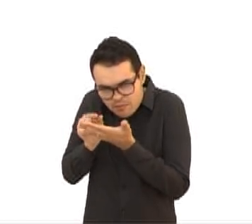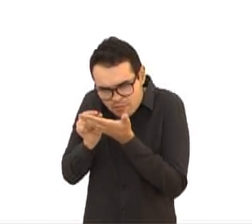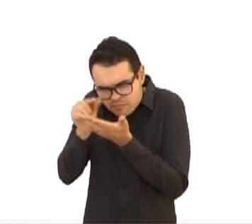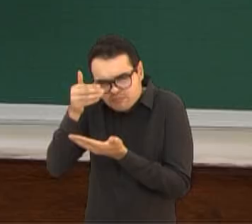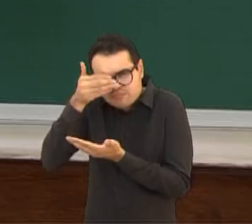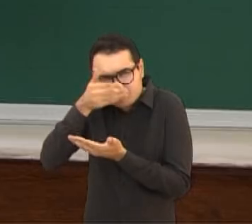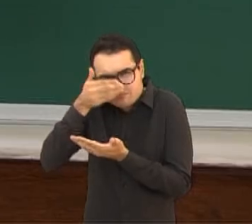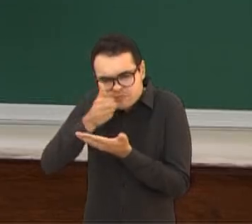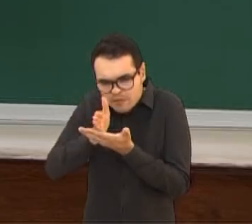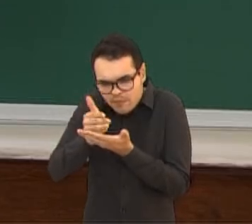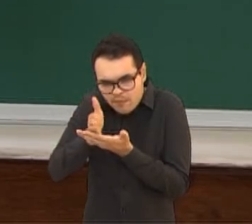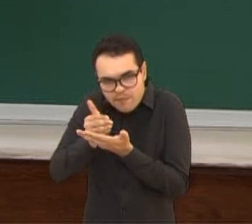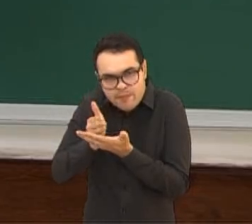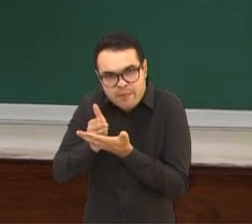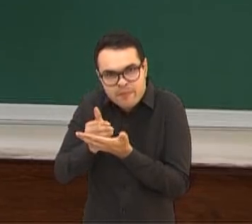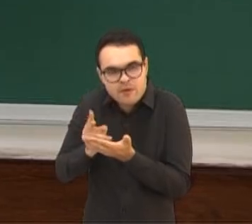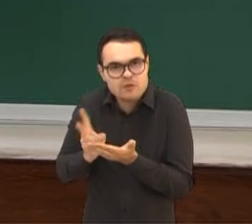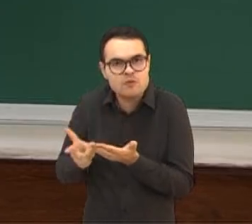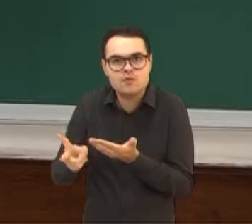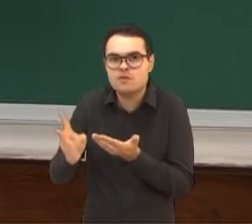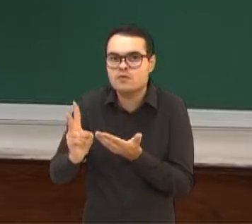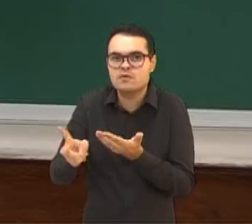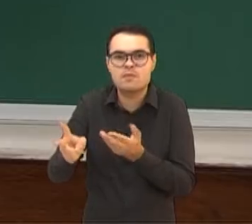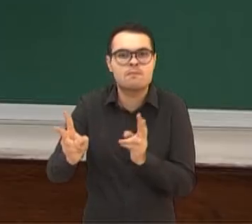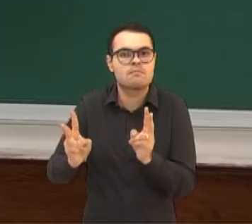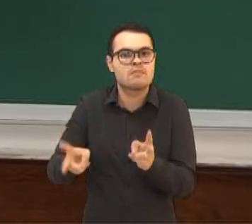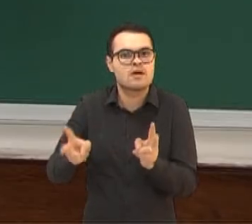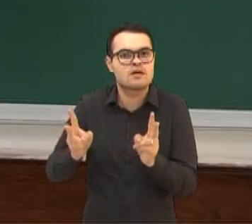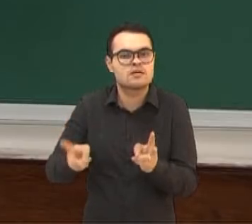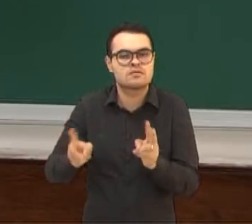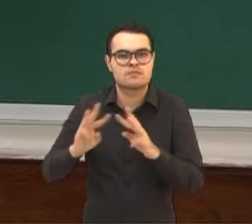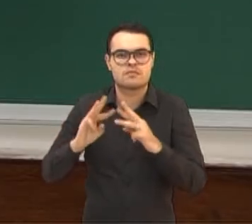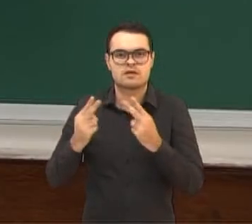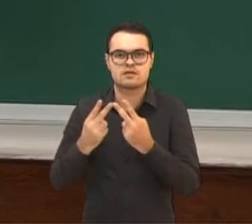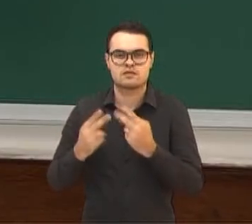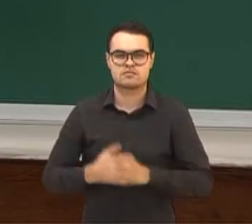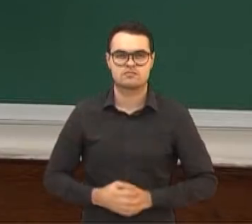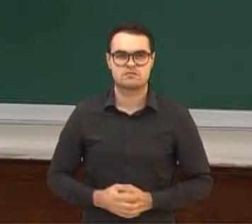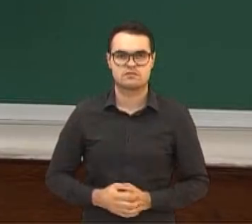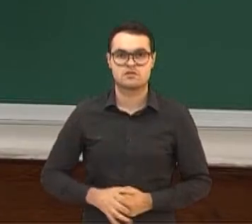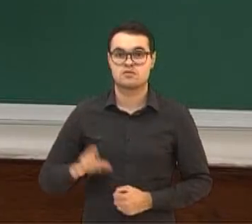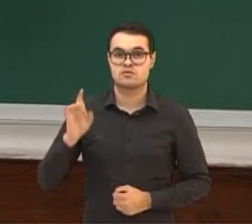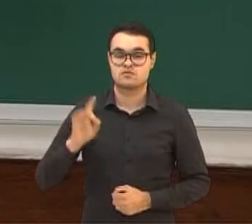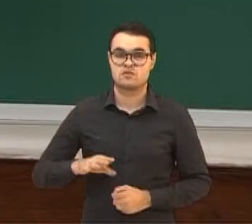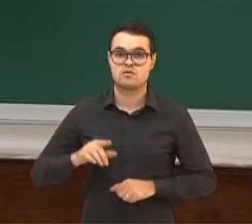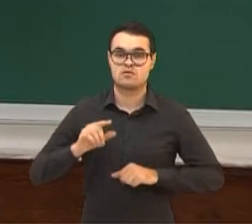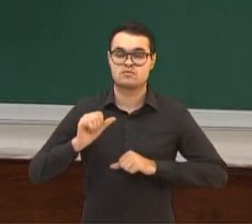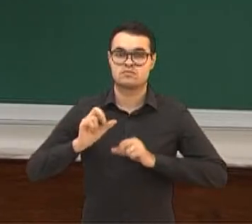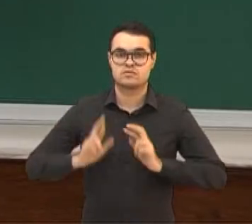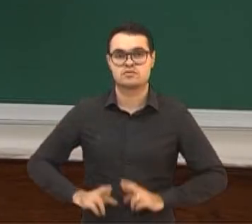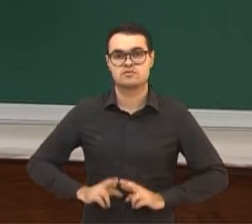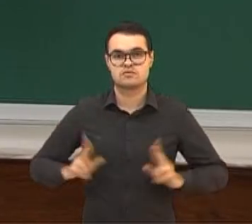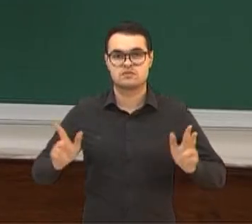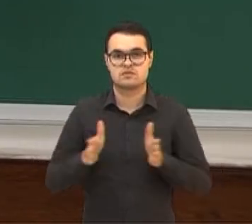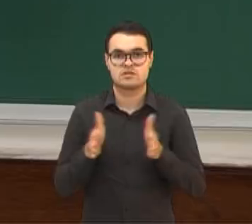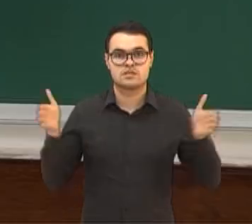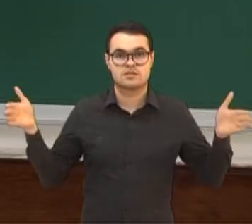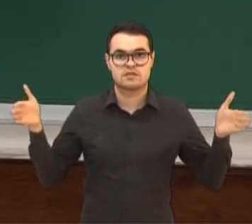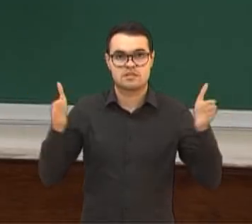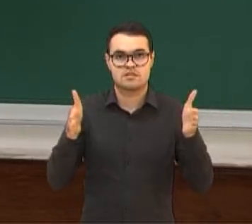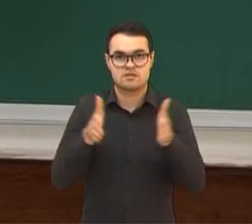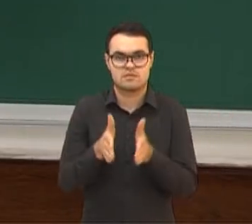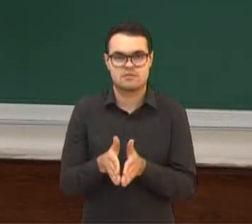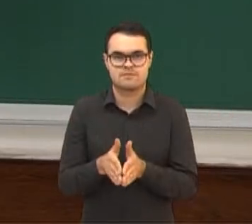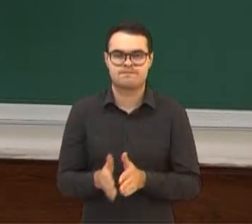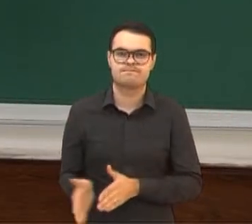pedaços bem pequenininhos e continua sendo a mesma matéria, ok? Só vai ter uma diferença nessa divisibilidade se eu